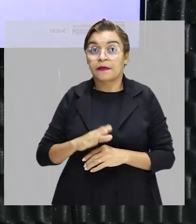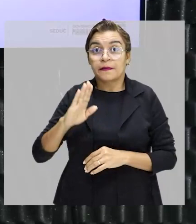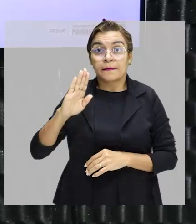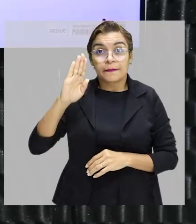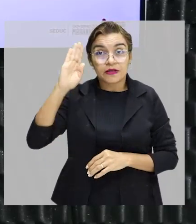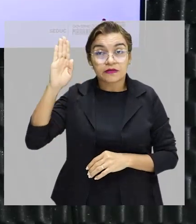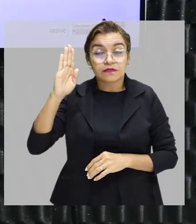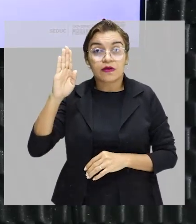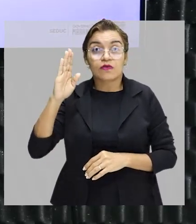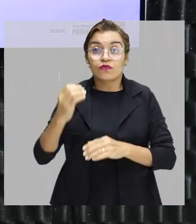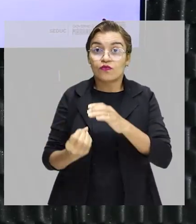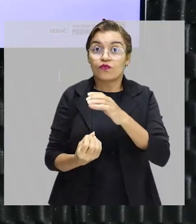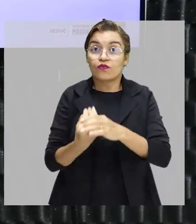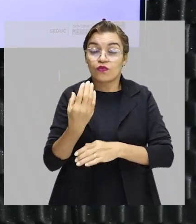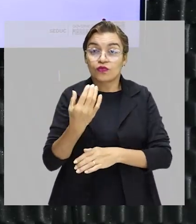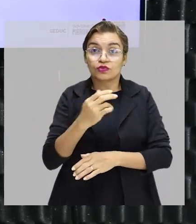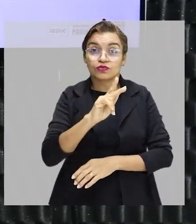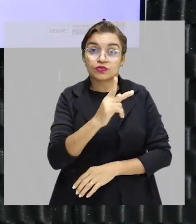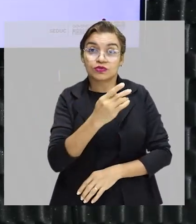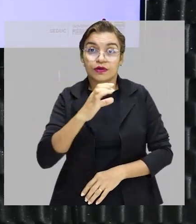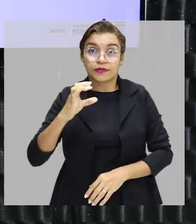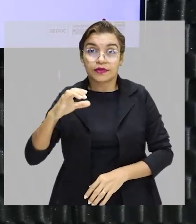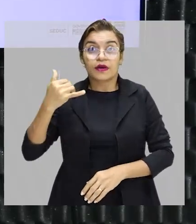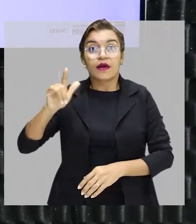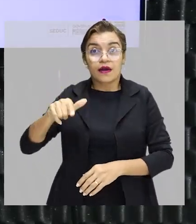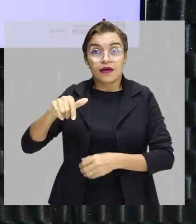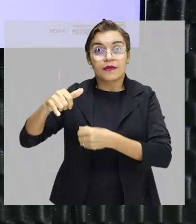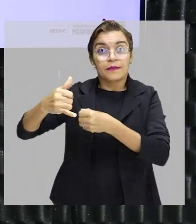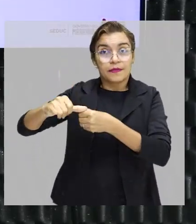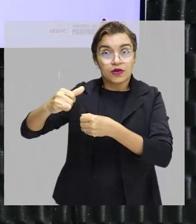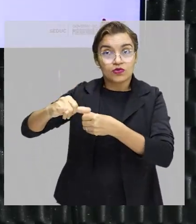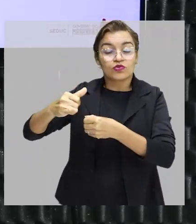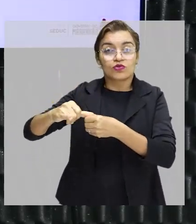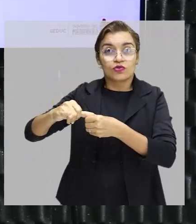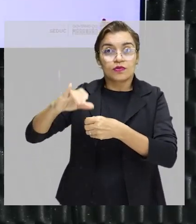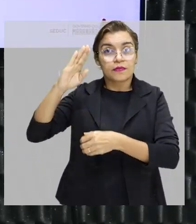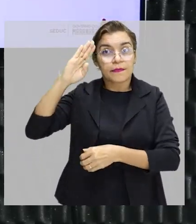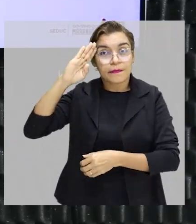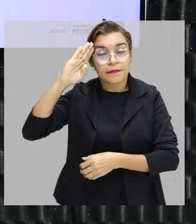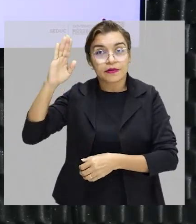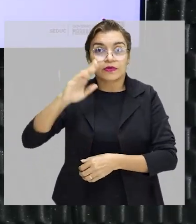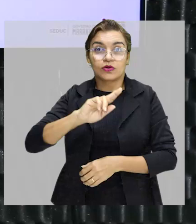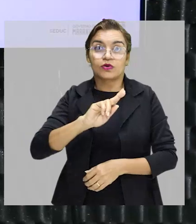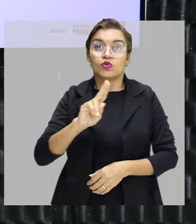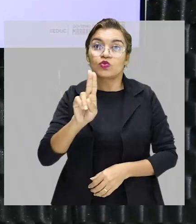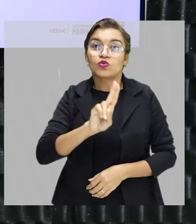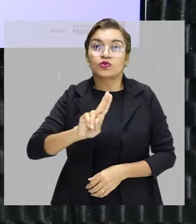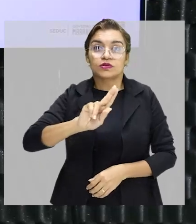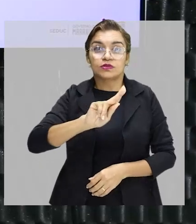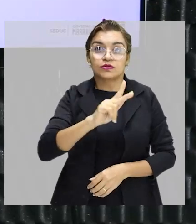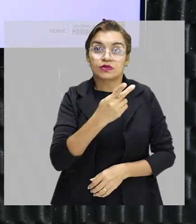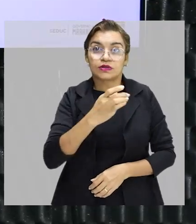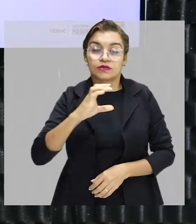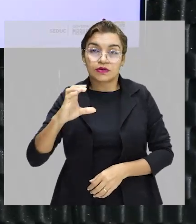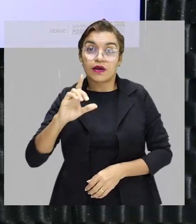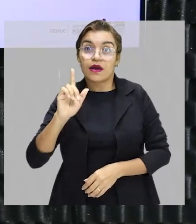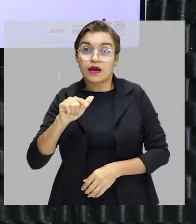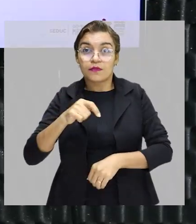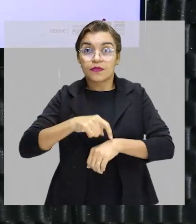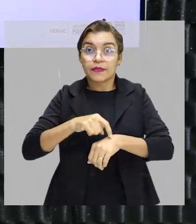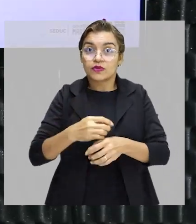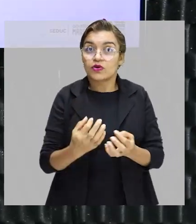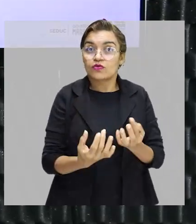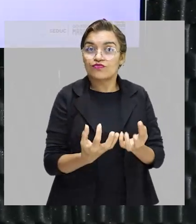o petróleo. E a principal utilização dos hidrocarbonetos vai ser na queima